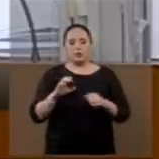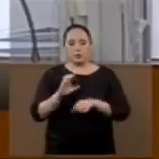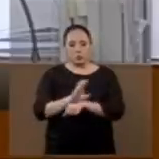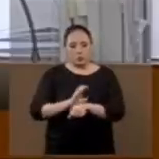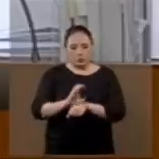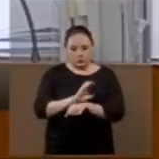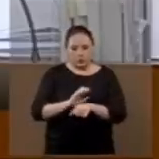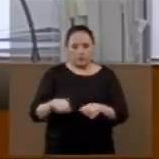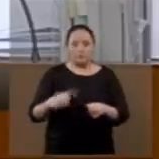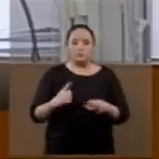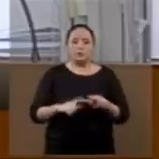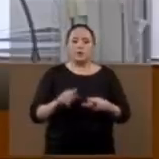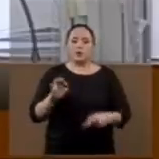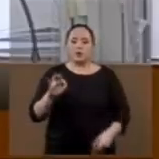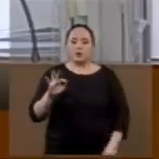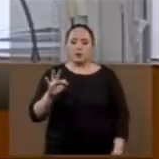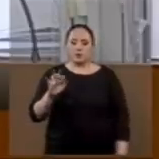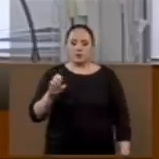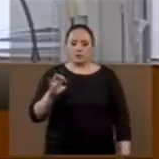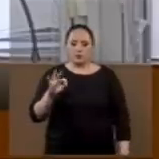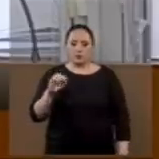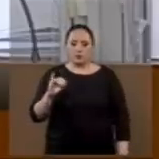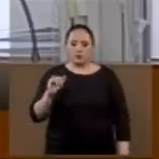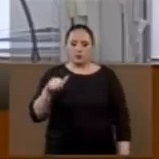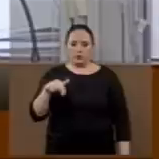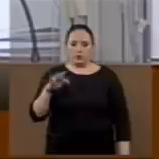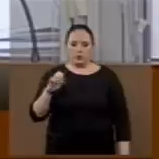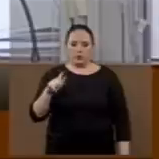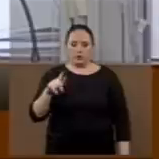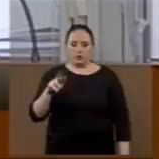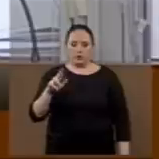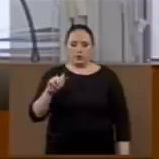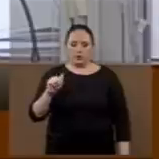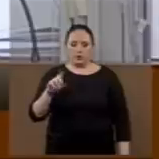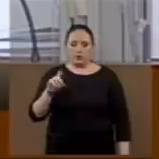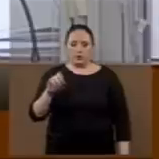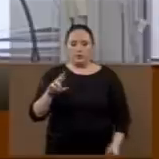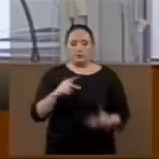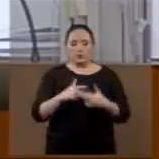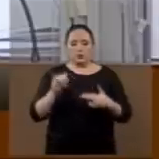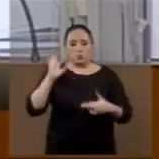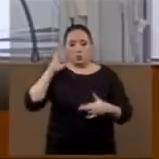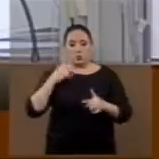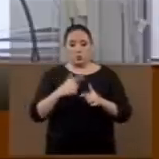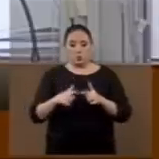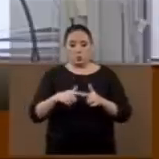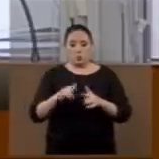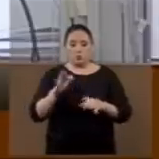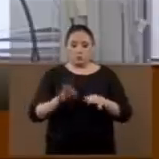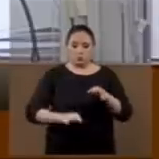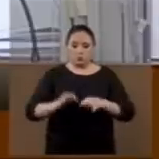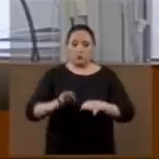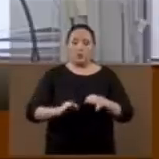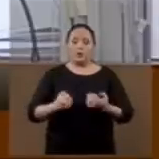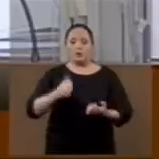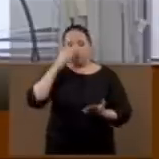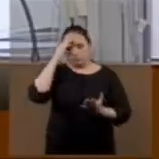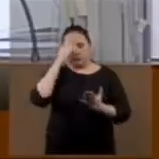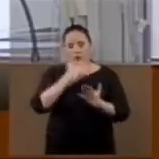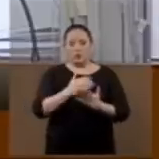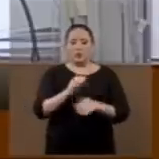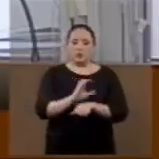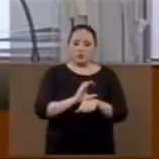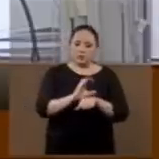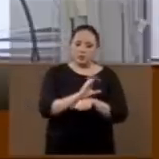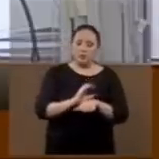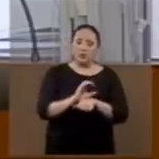o princípio do efeito integrador, a indicar que na solução dos problemas jurídicos constitucionais deve-se dar primazia aos critérios ou